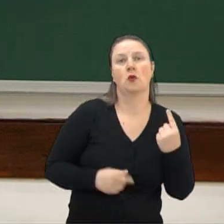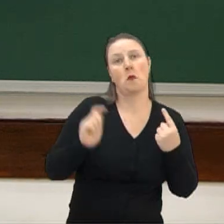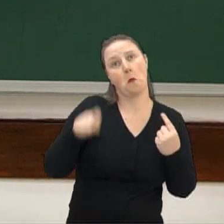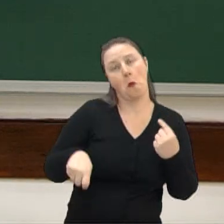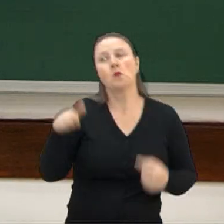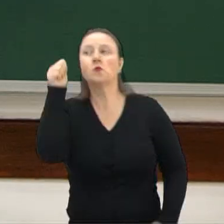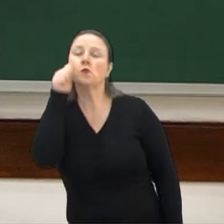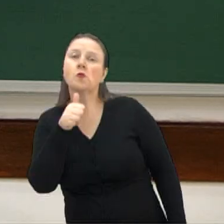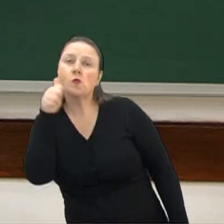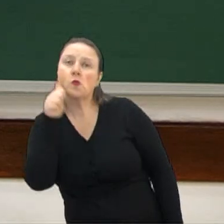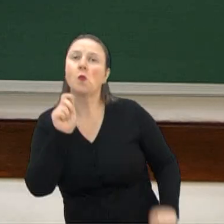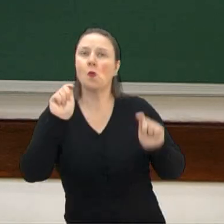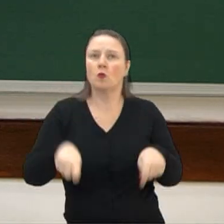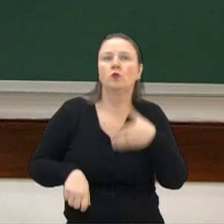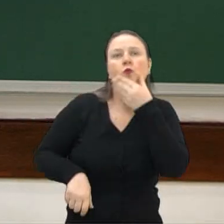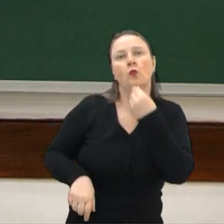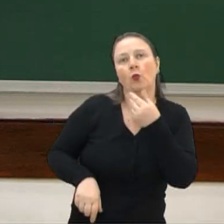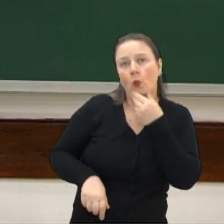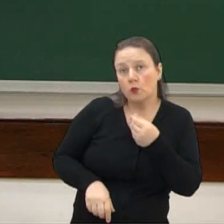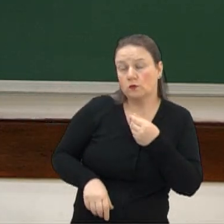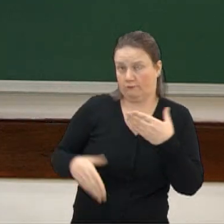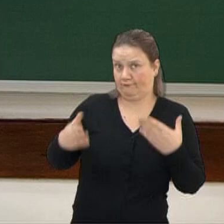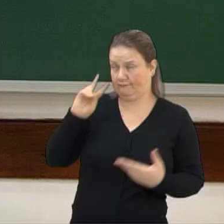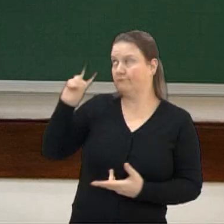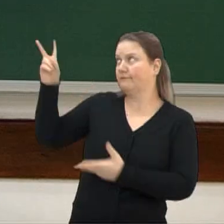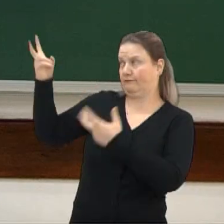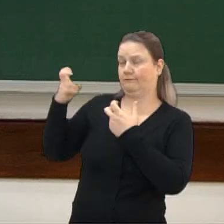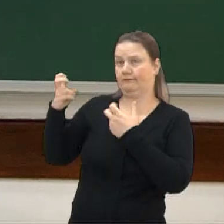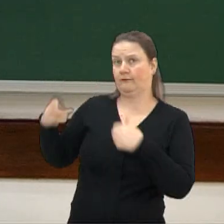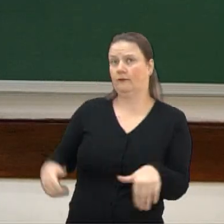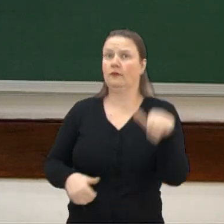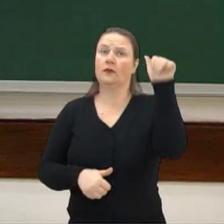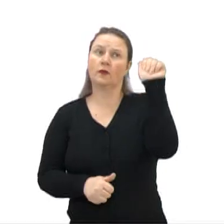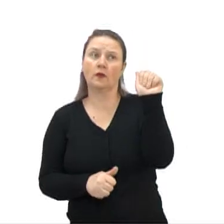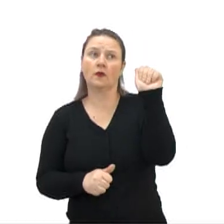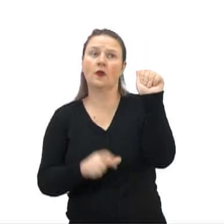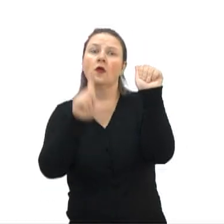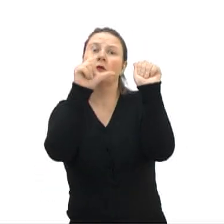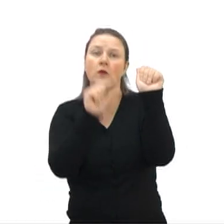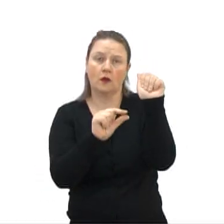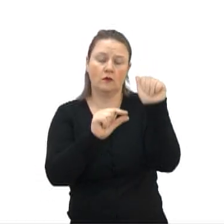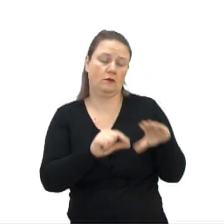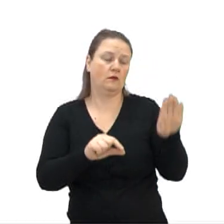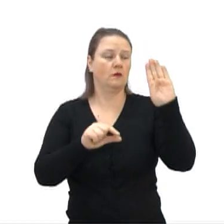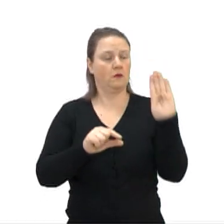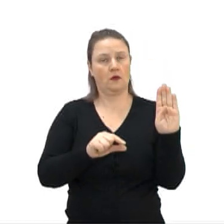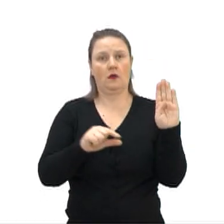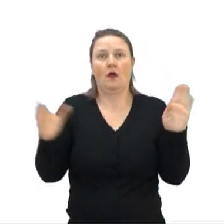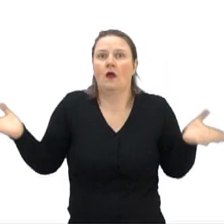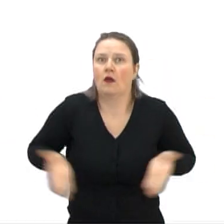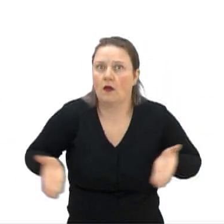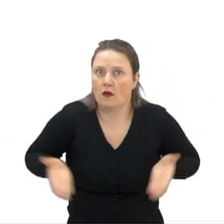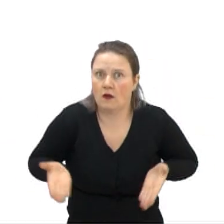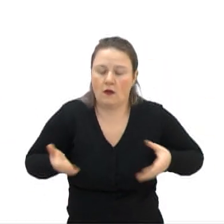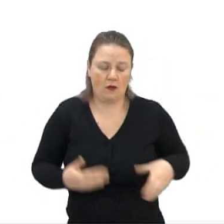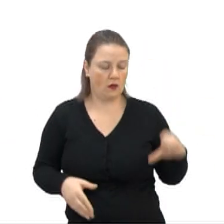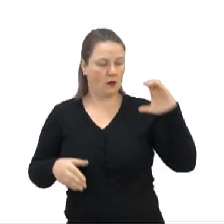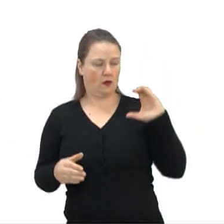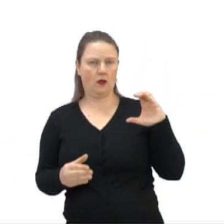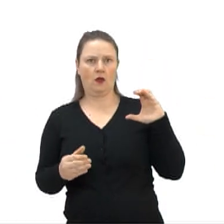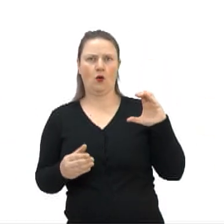ser no feminino. Trouxe algumas opções. Letra A, menos. Letra B, agora. Letra